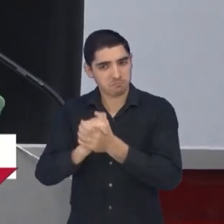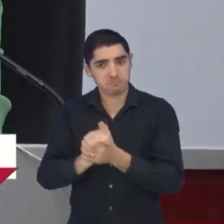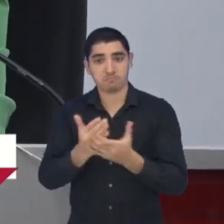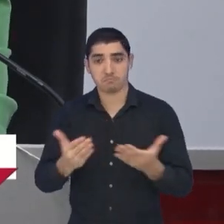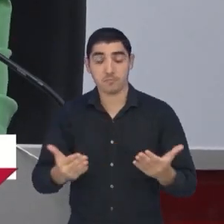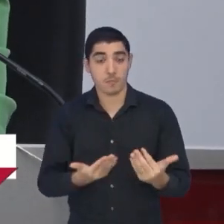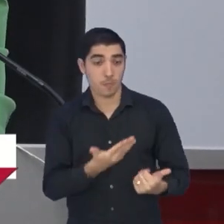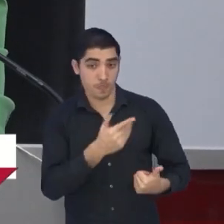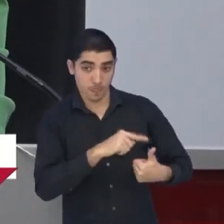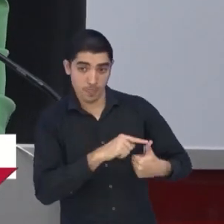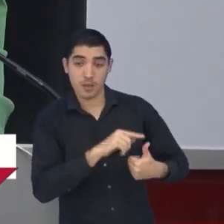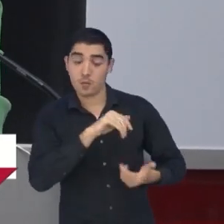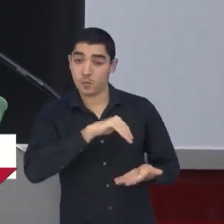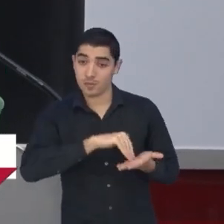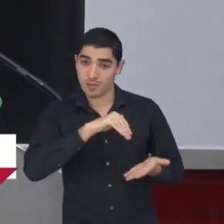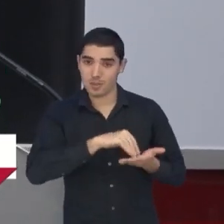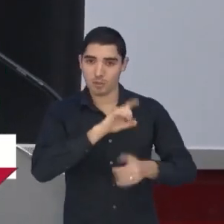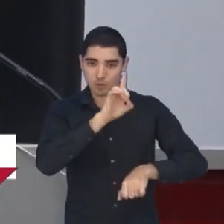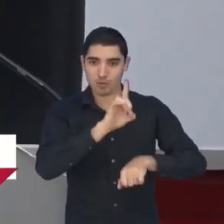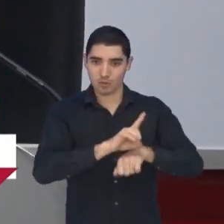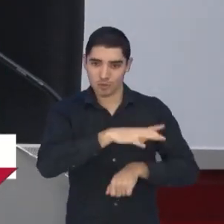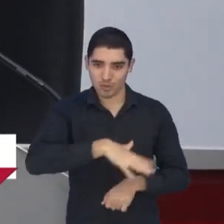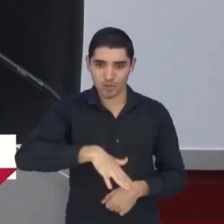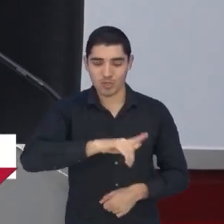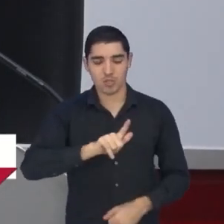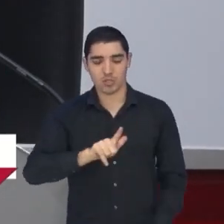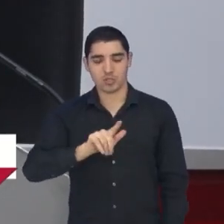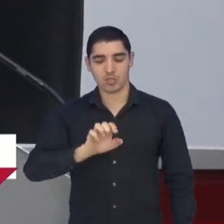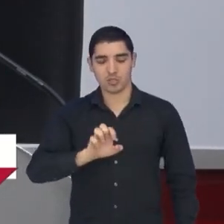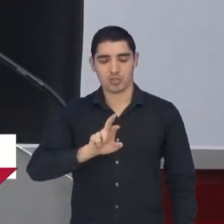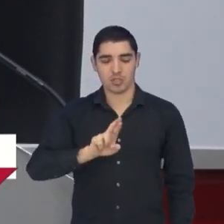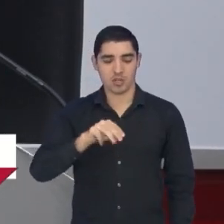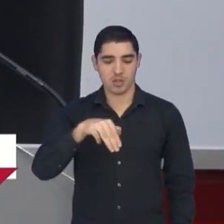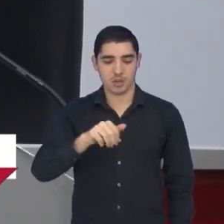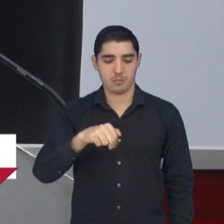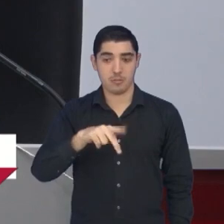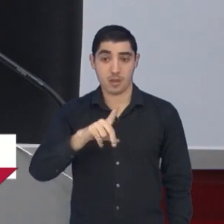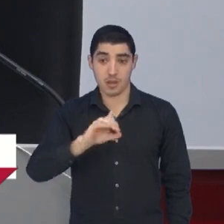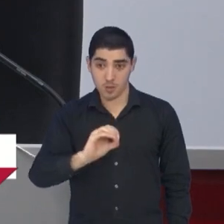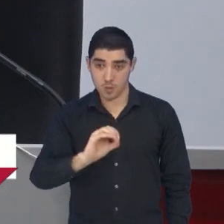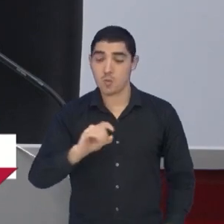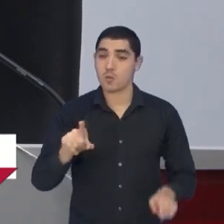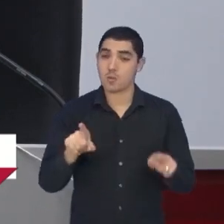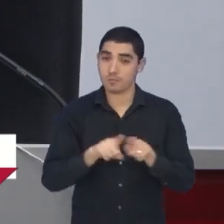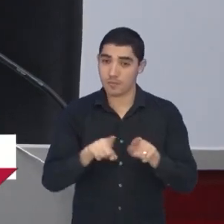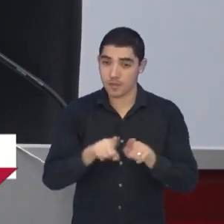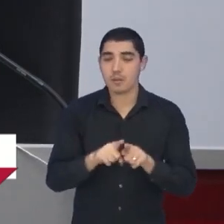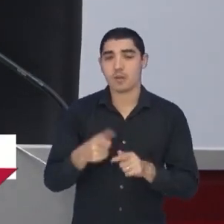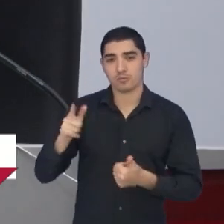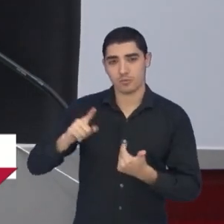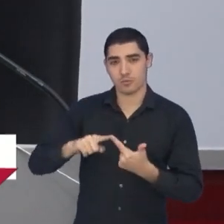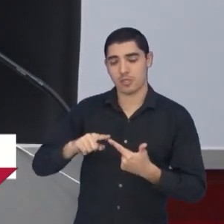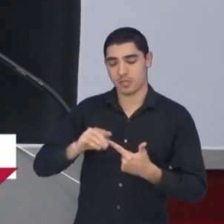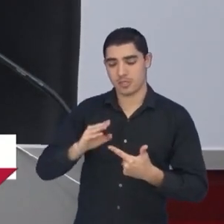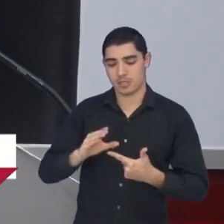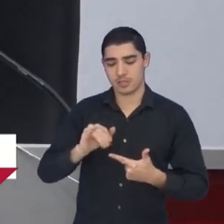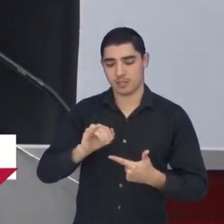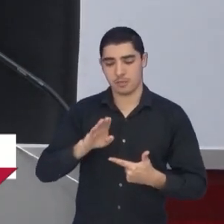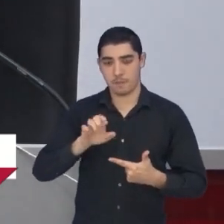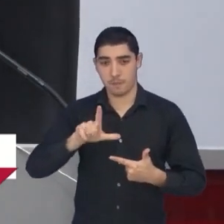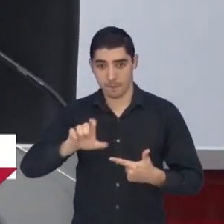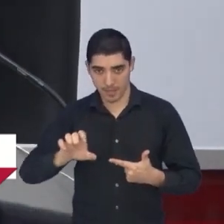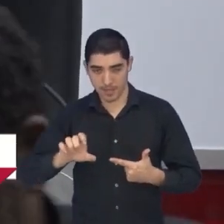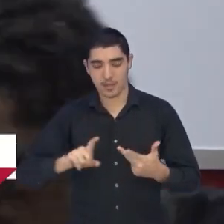secretário diretor geral Germano Fraga Lima e os diretores CB cbell